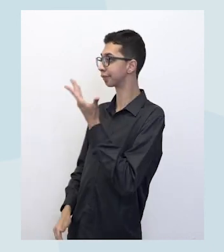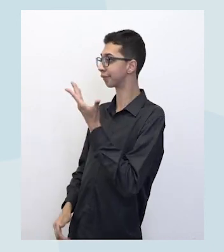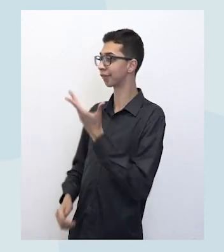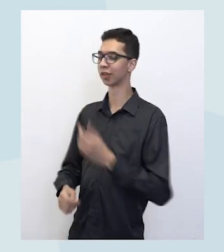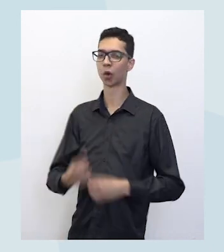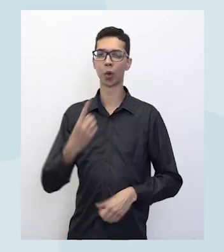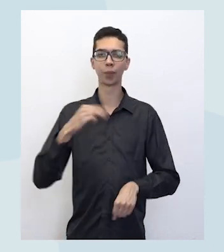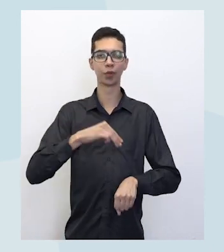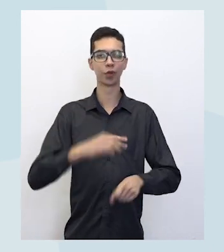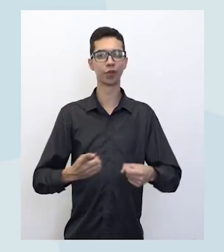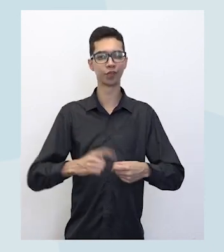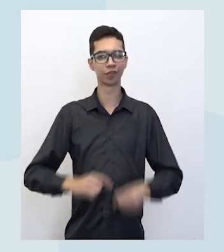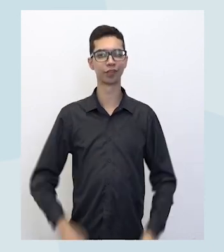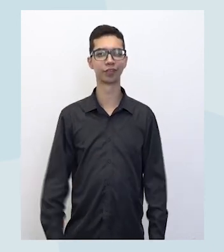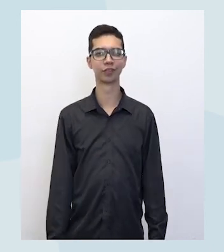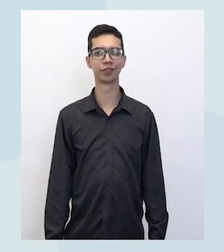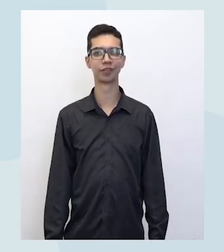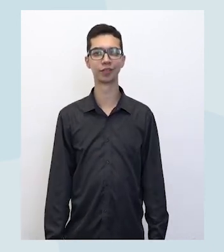já.